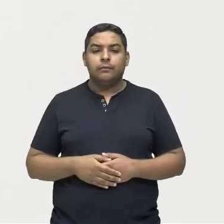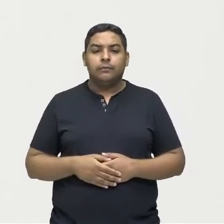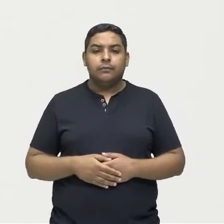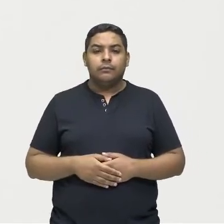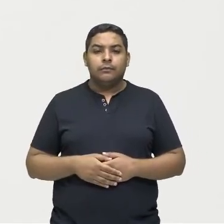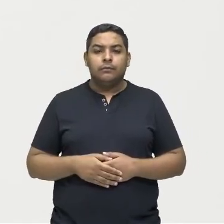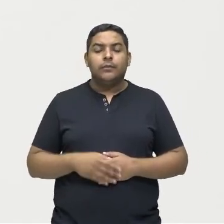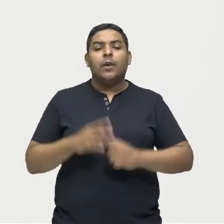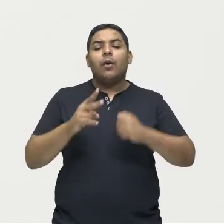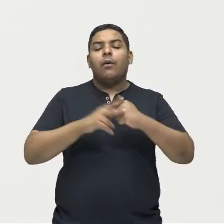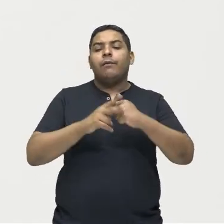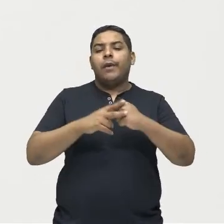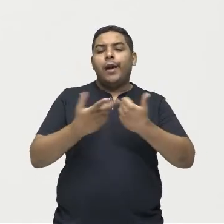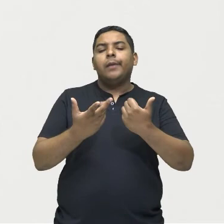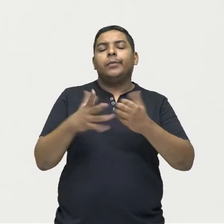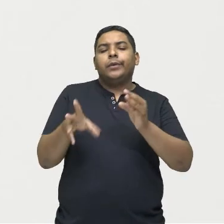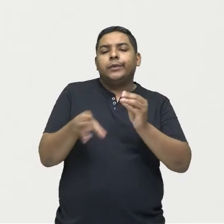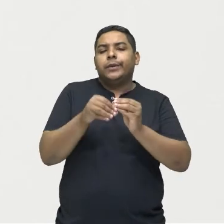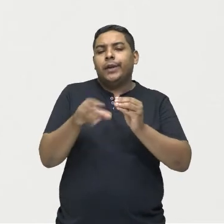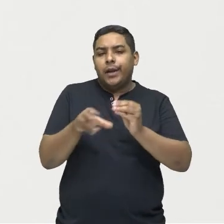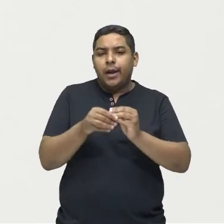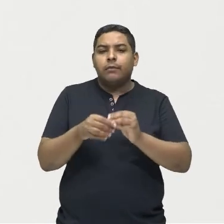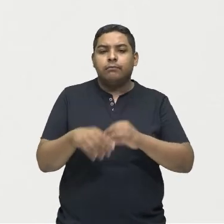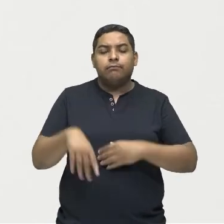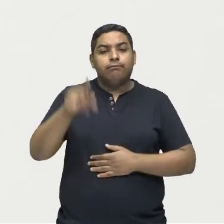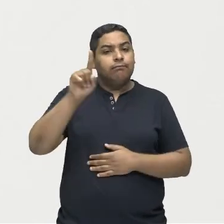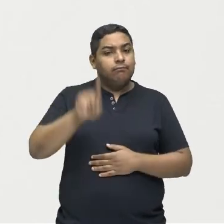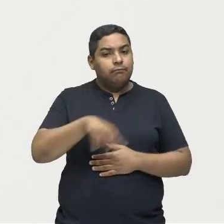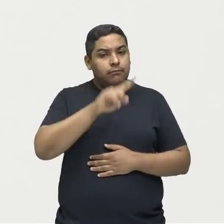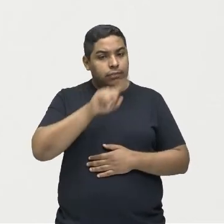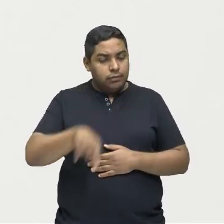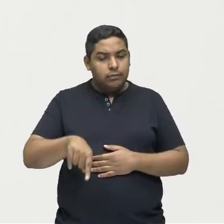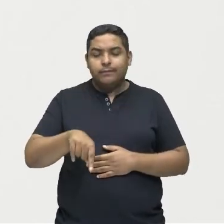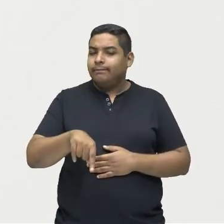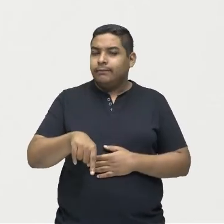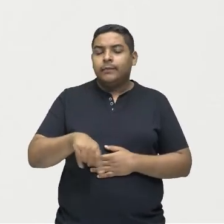verbo auxiliar will, ele proíbe, de certa forma,